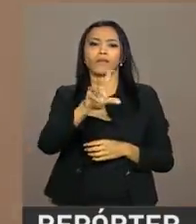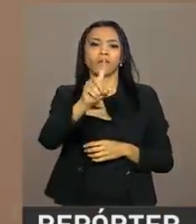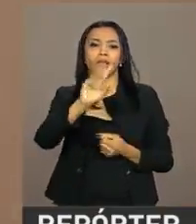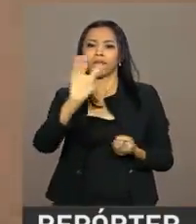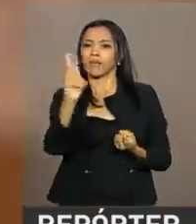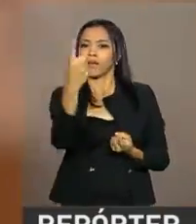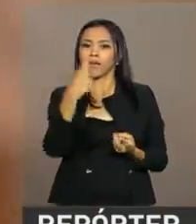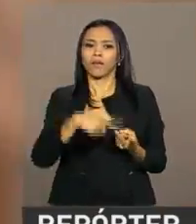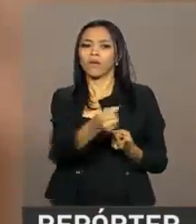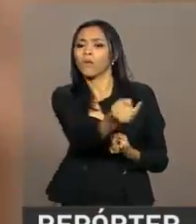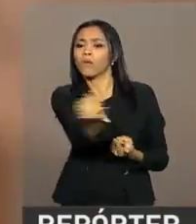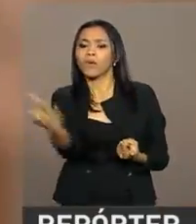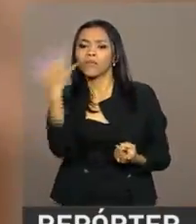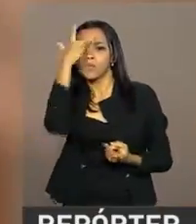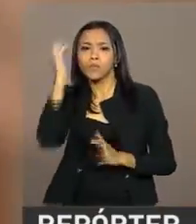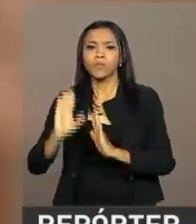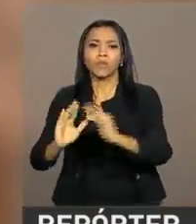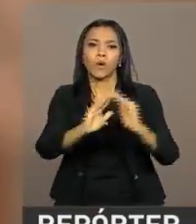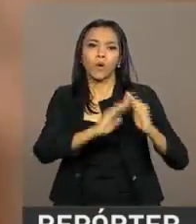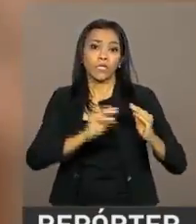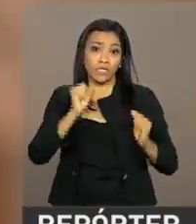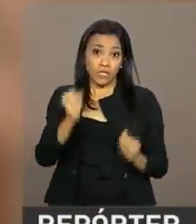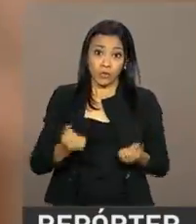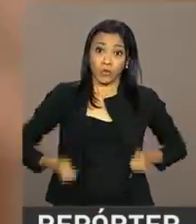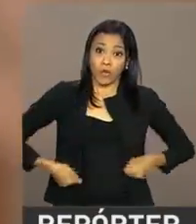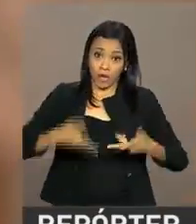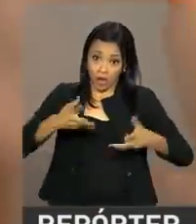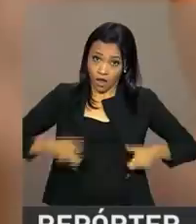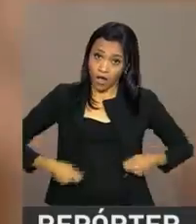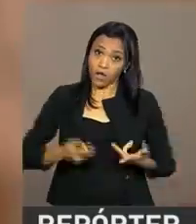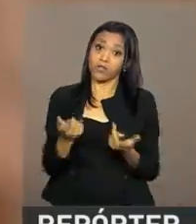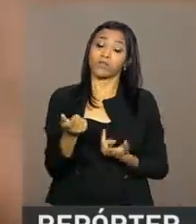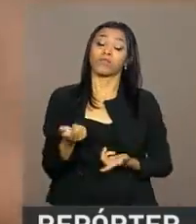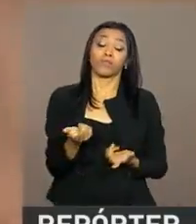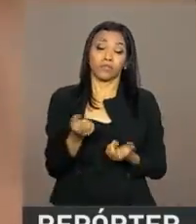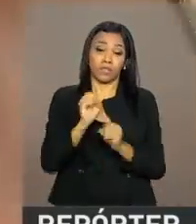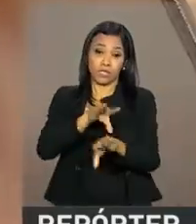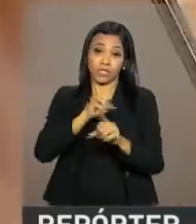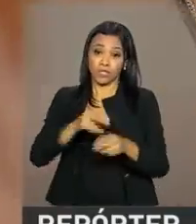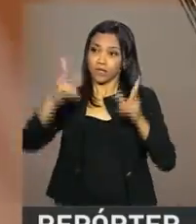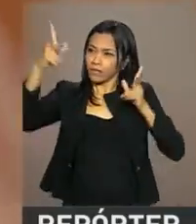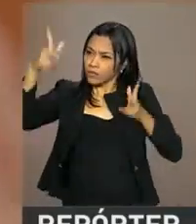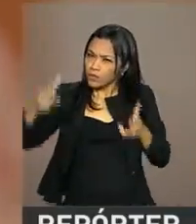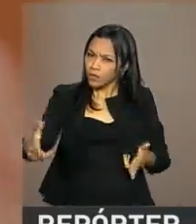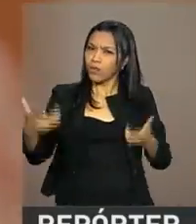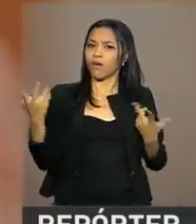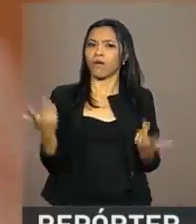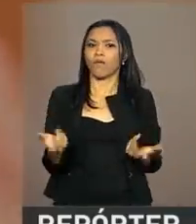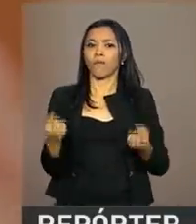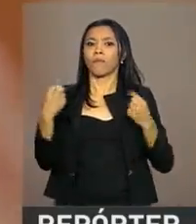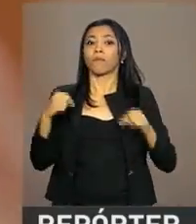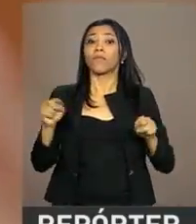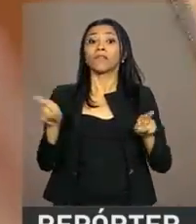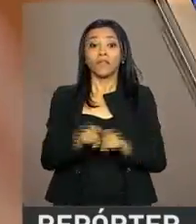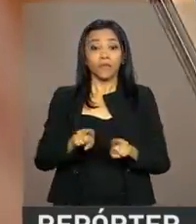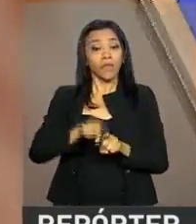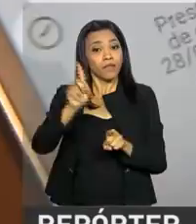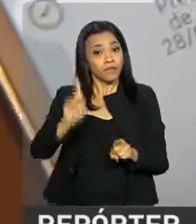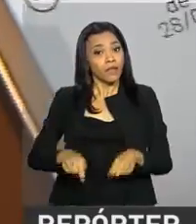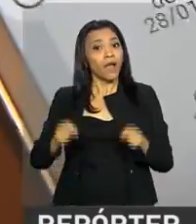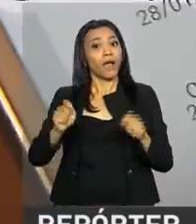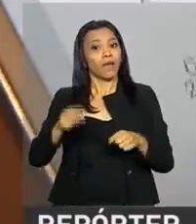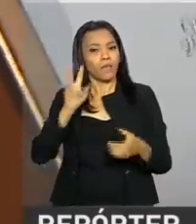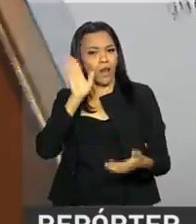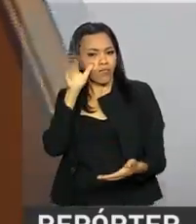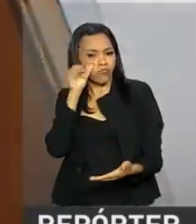população e verificar se anuncia o gasto com educação entre elas por exemplo é compatível também é possível acompanhar o andamento de